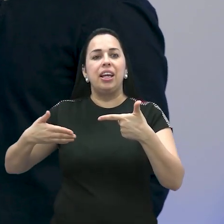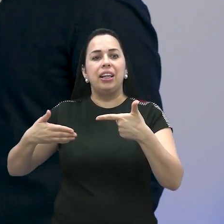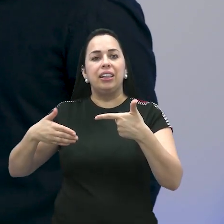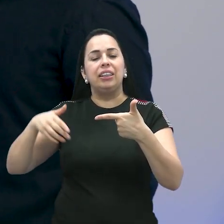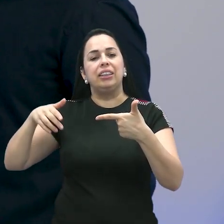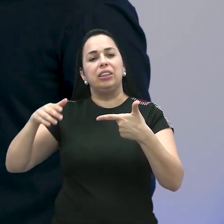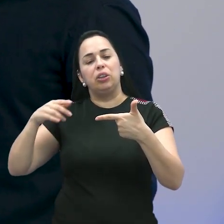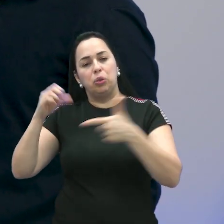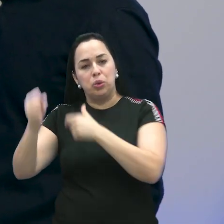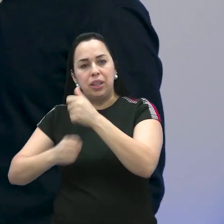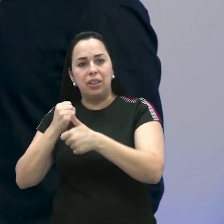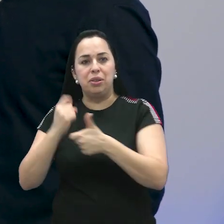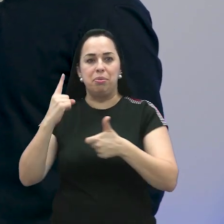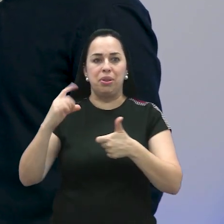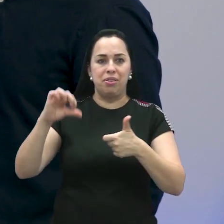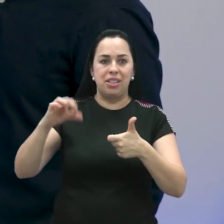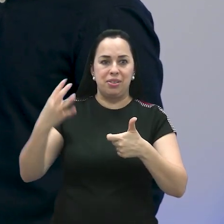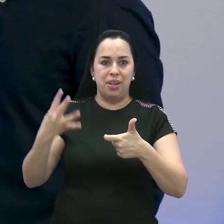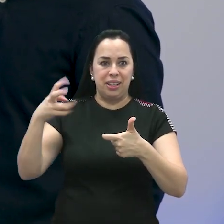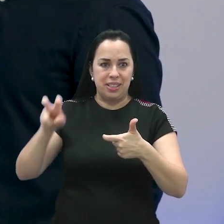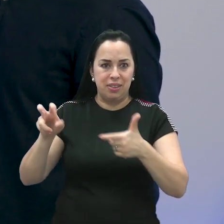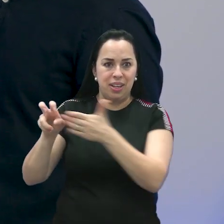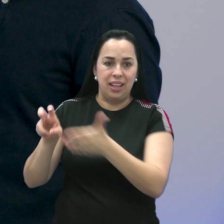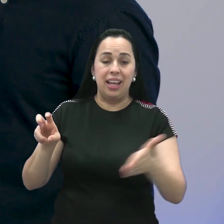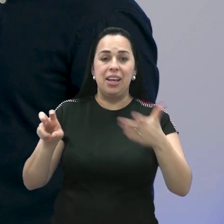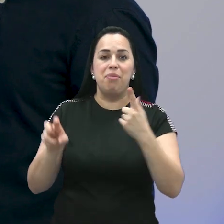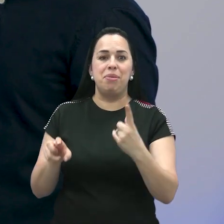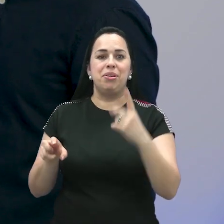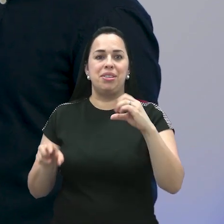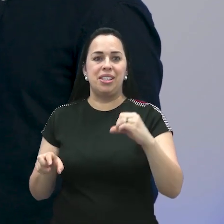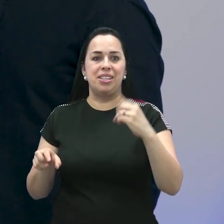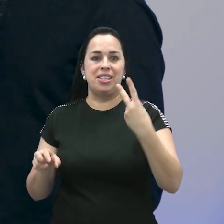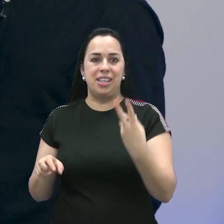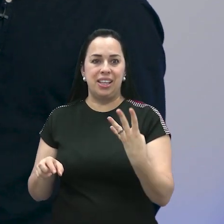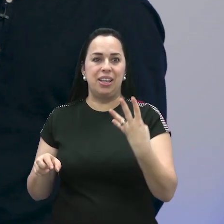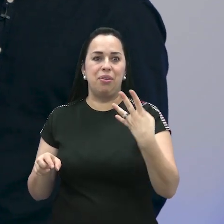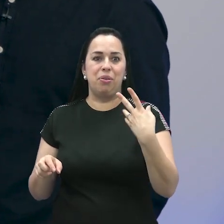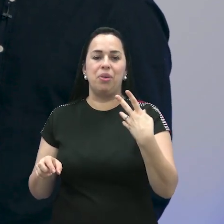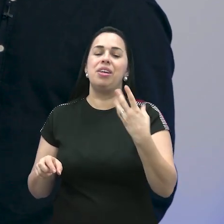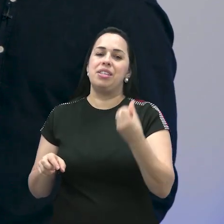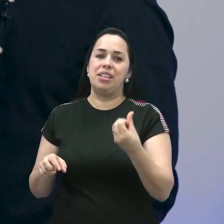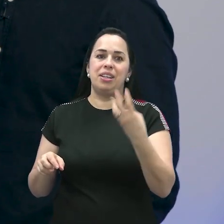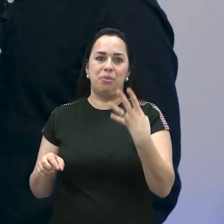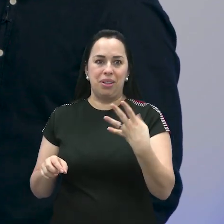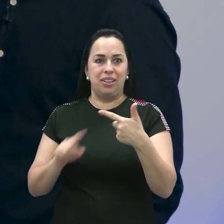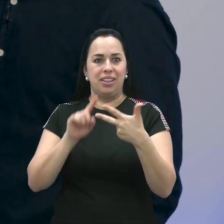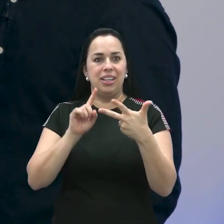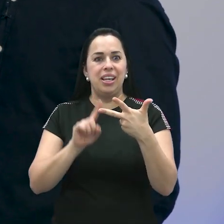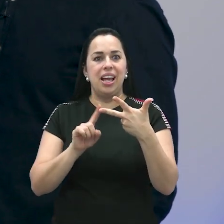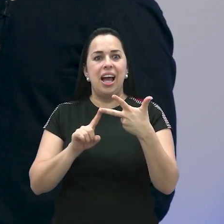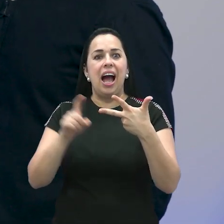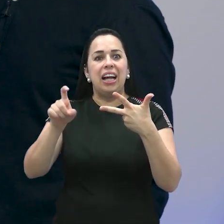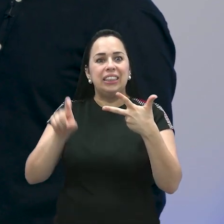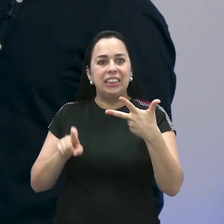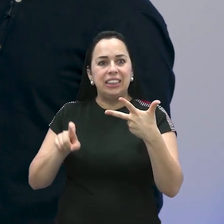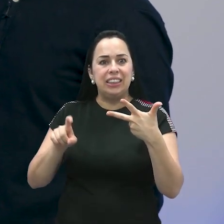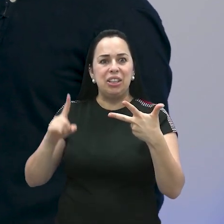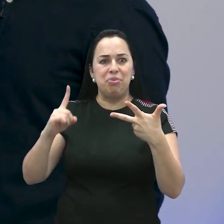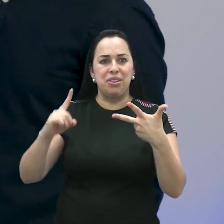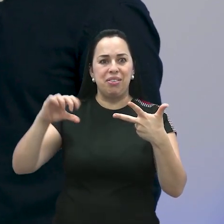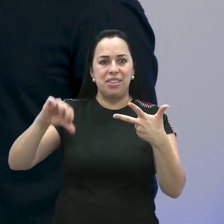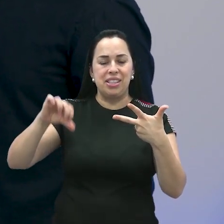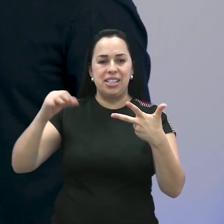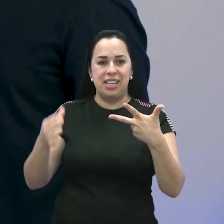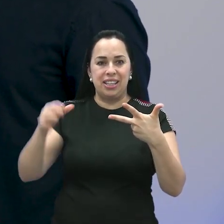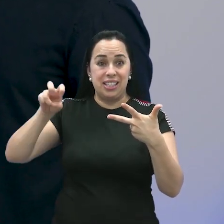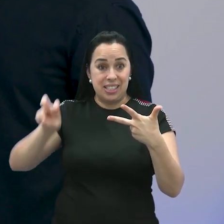45 a 64, ficou ali com 11,4%. Temos também a geração X, que é de